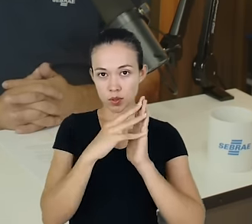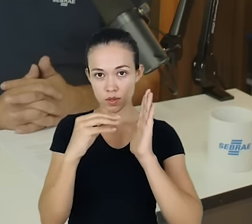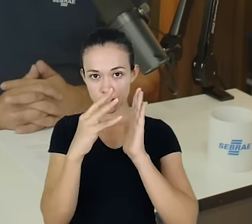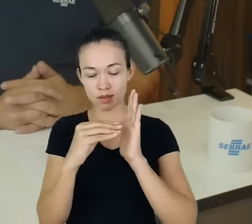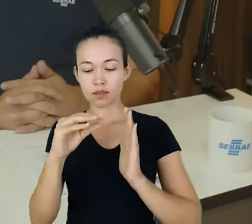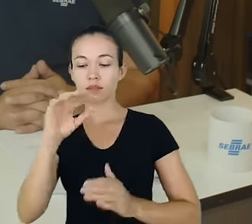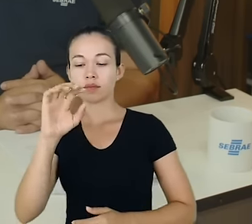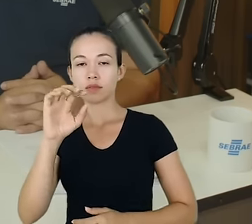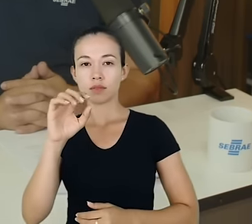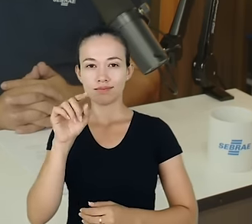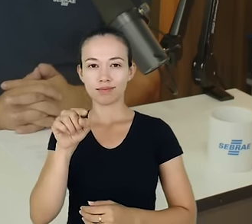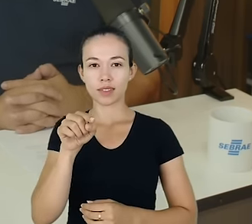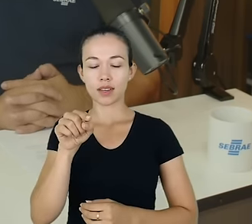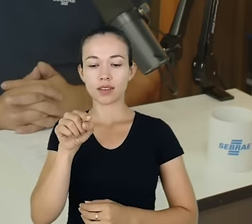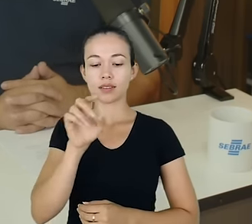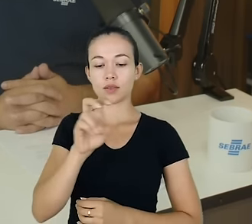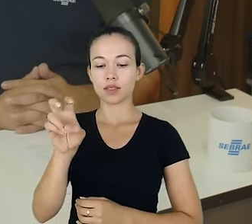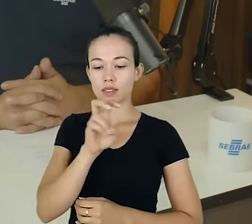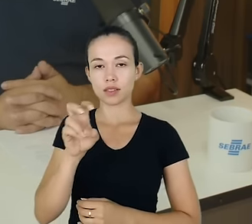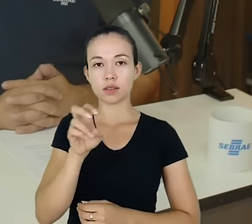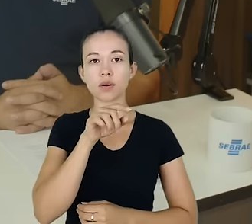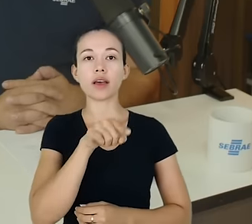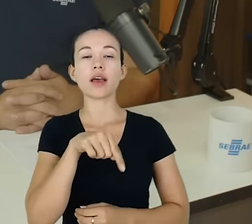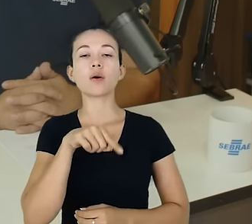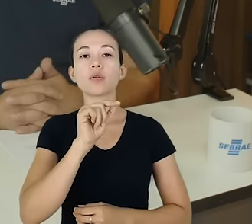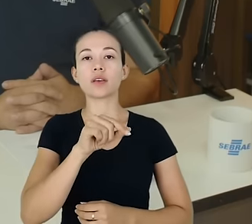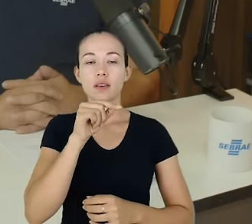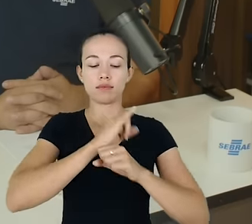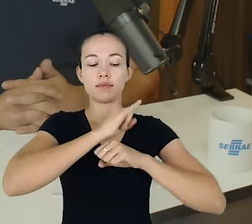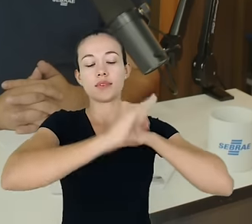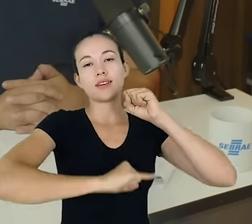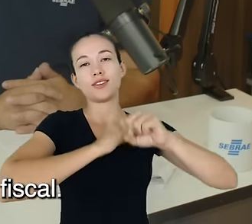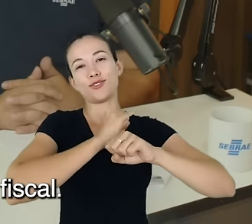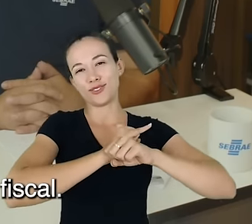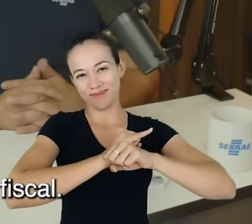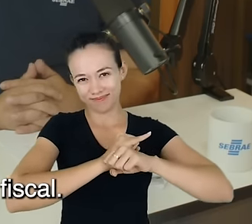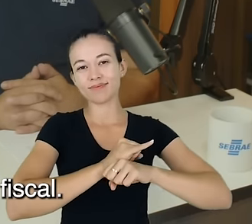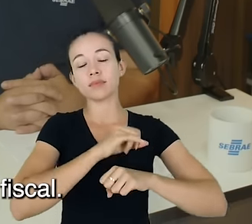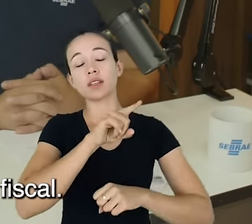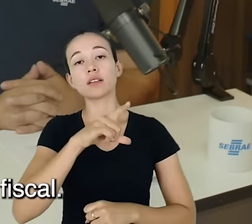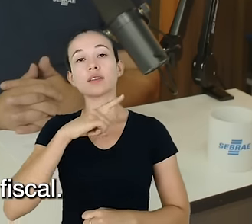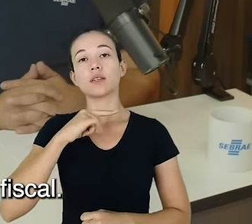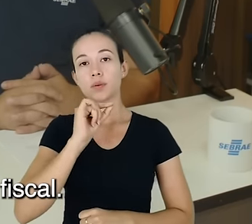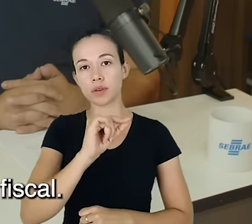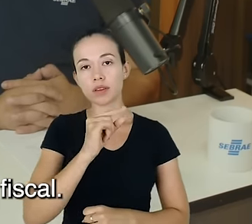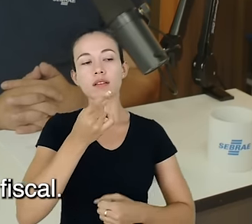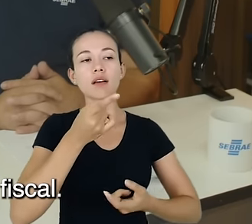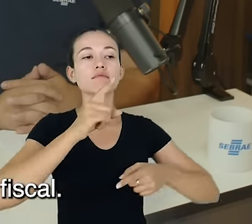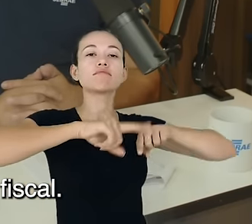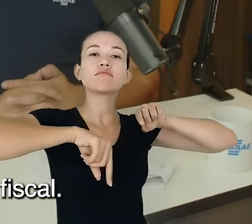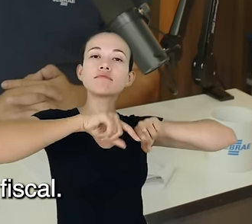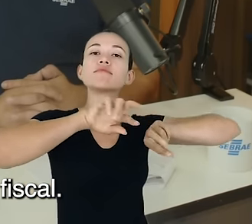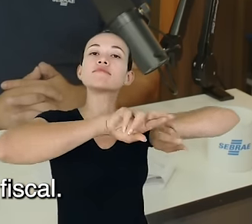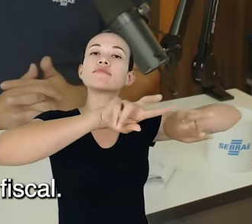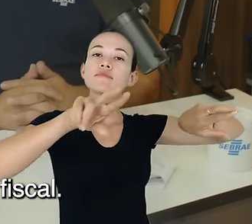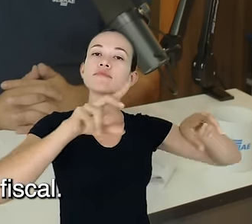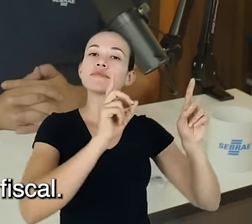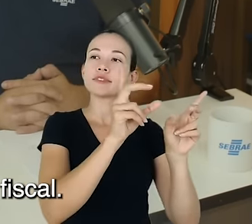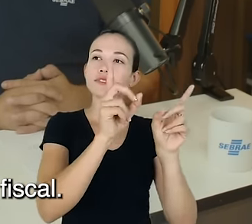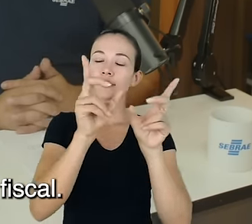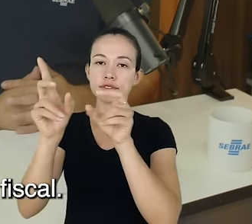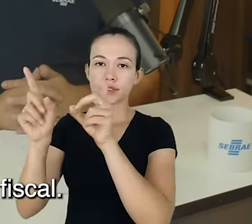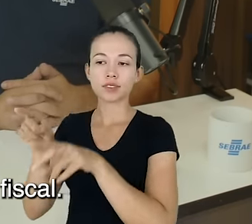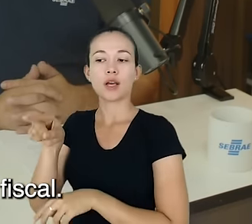documento fiscal digital né é utilizado para fazer o registro das vendas de mercadorias assim também como